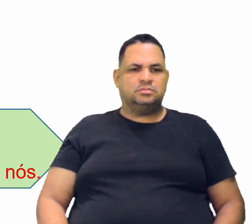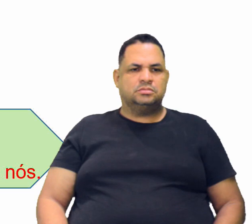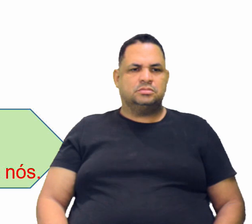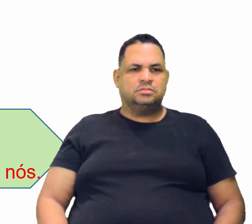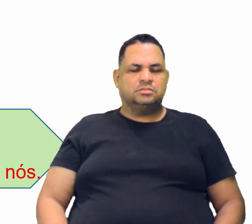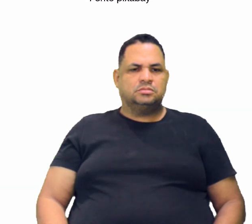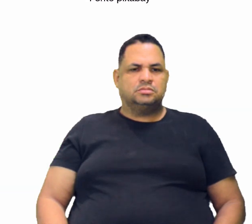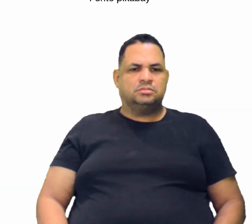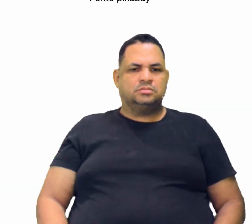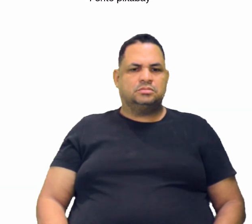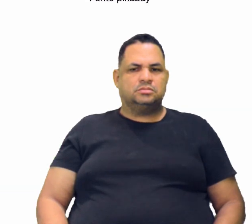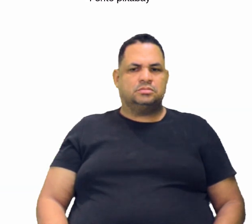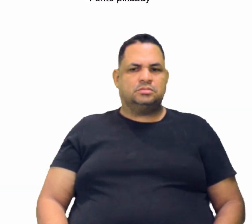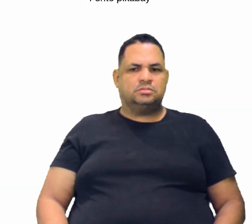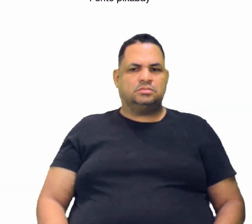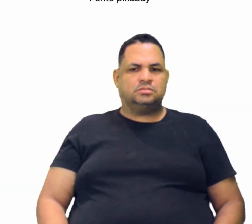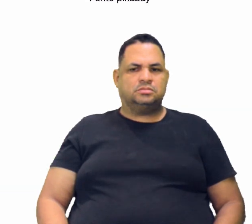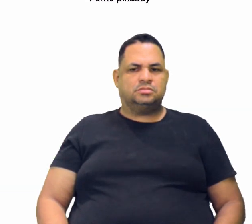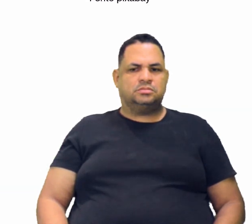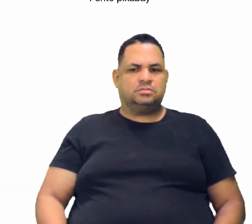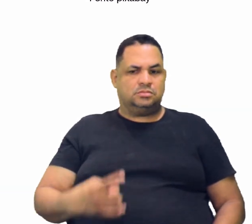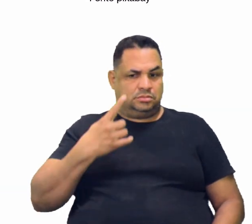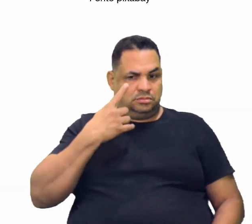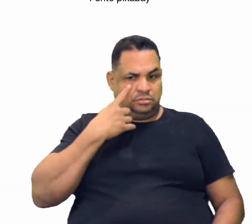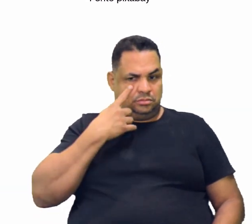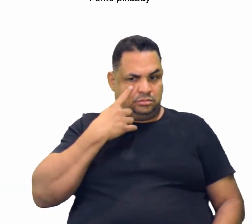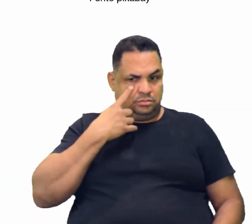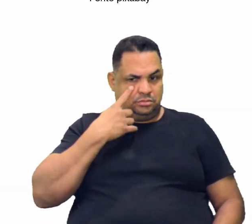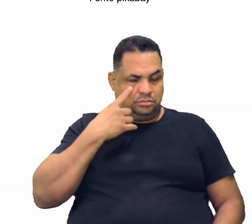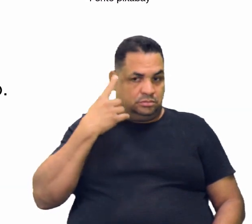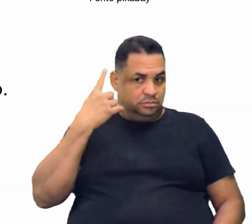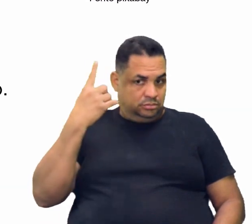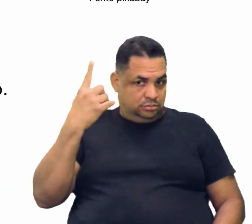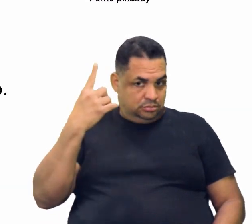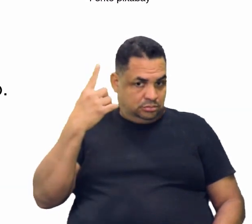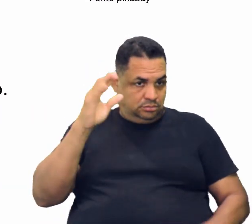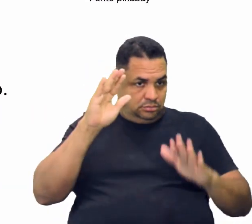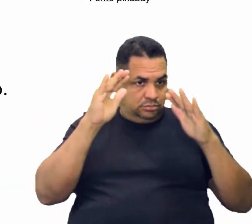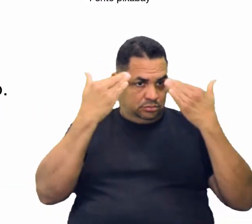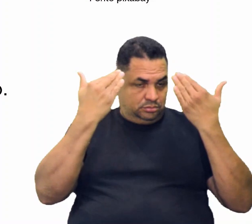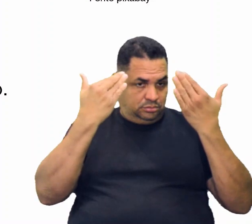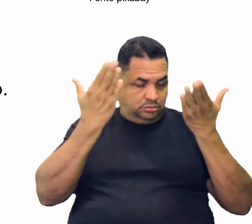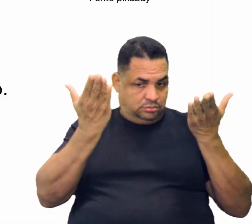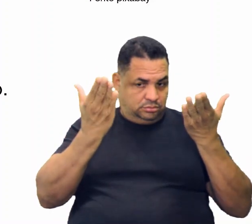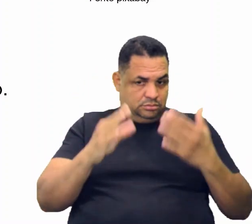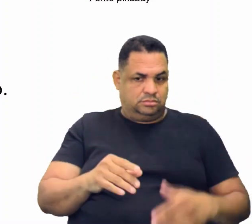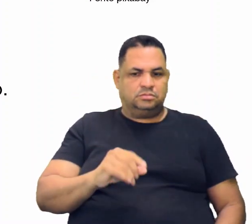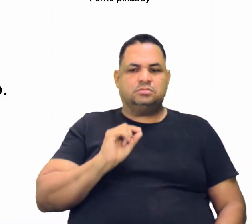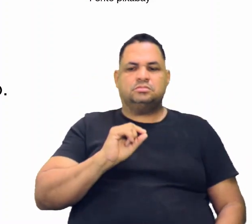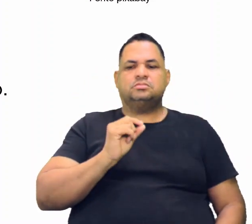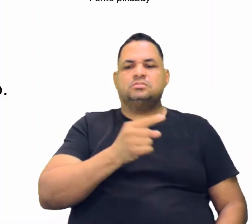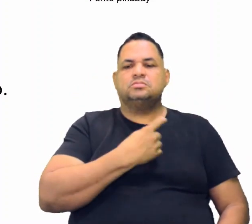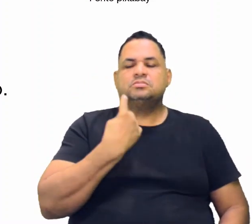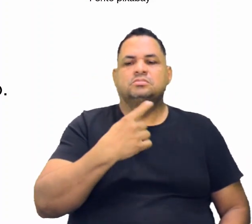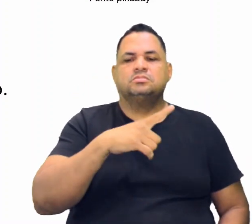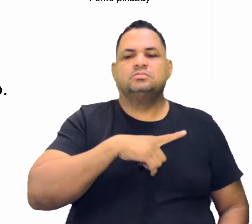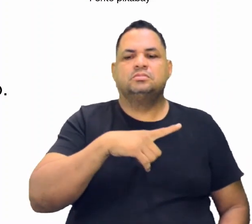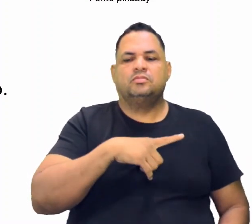Vamos lá. Fique de olho, olha, fique atento. O que que nós temos aqui,